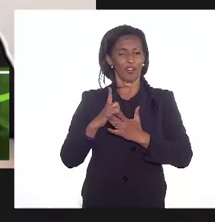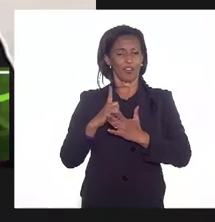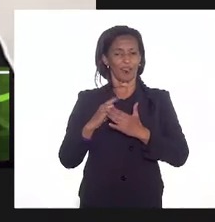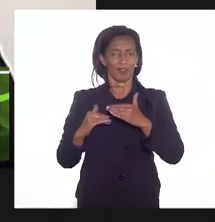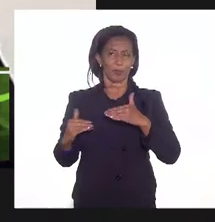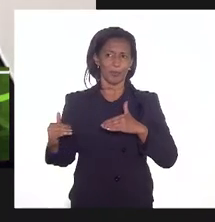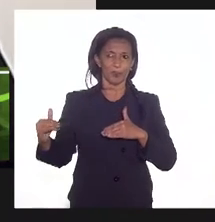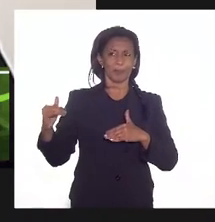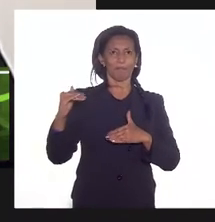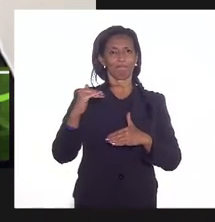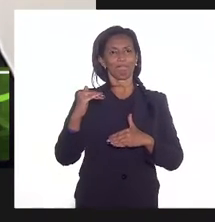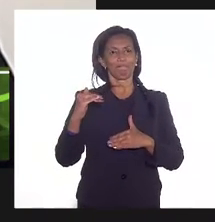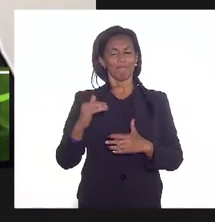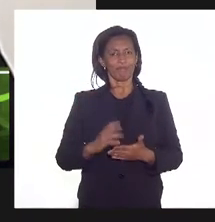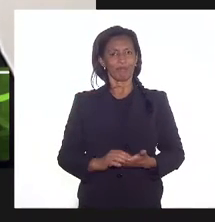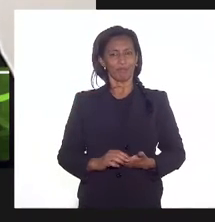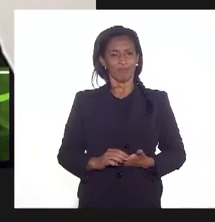salto